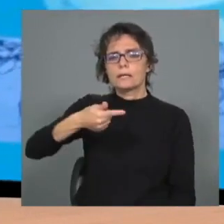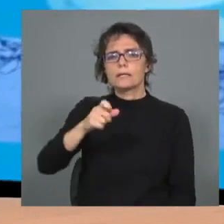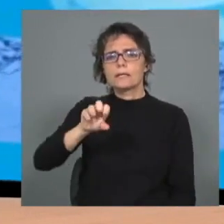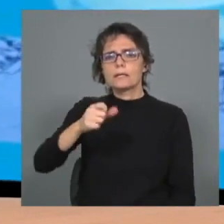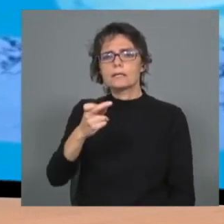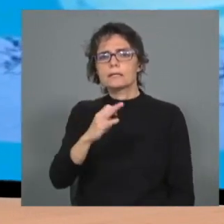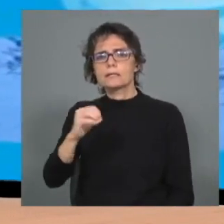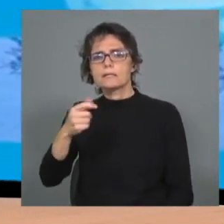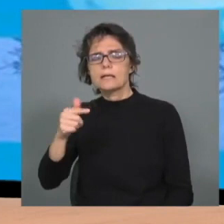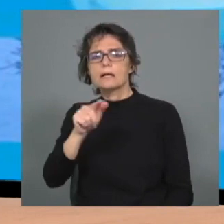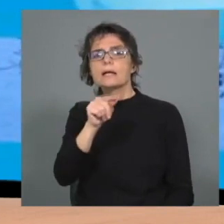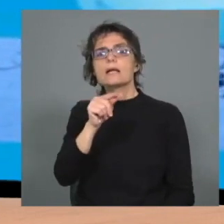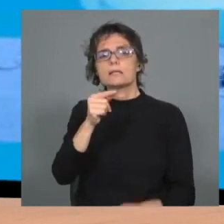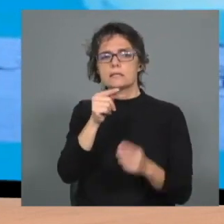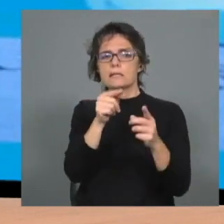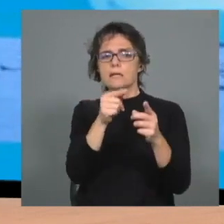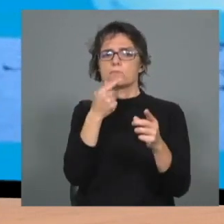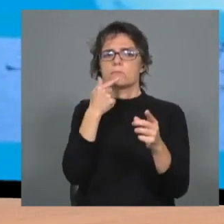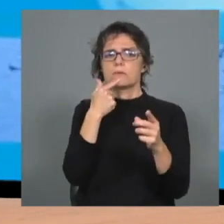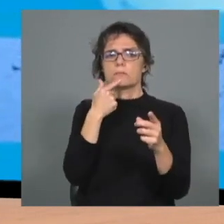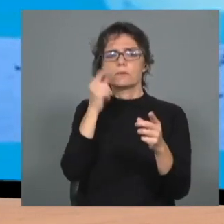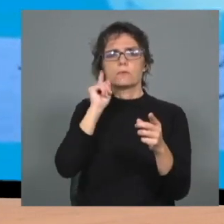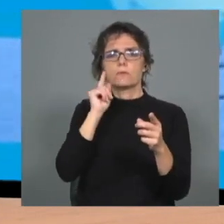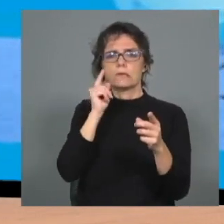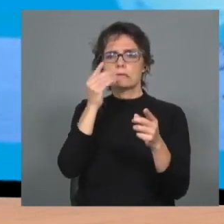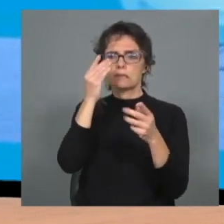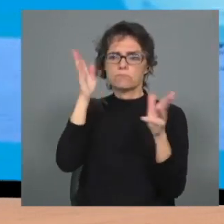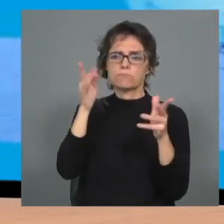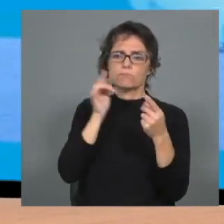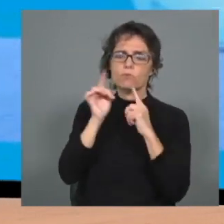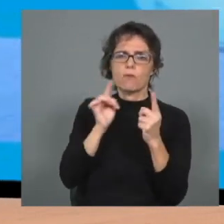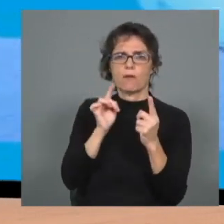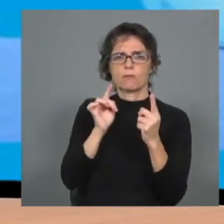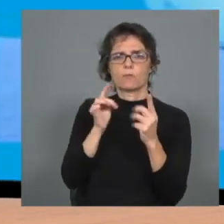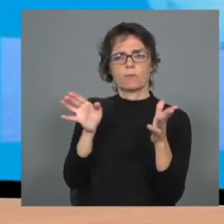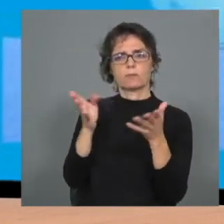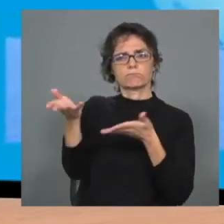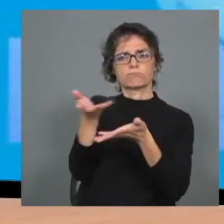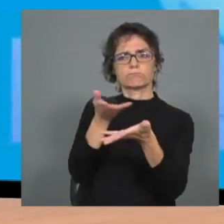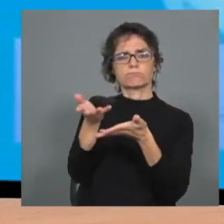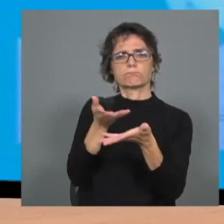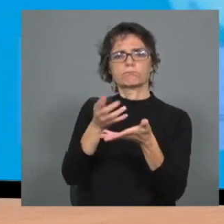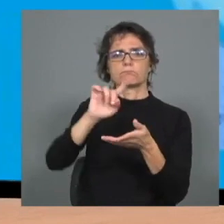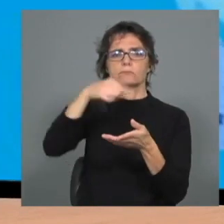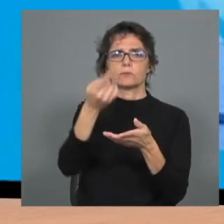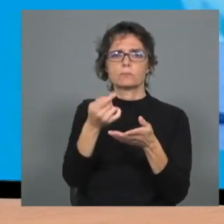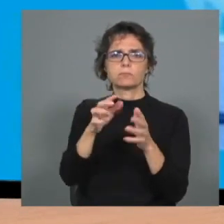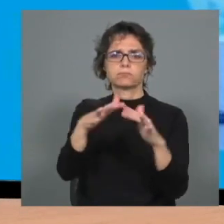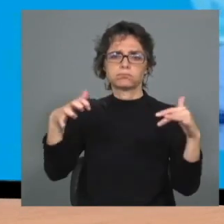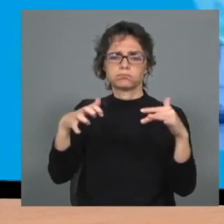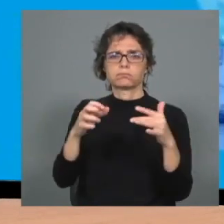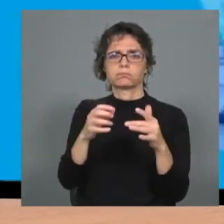nesse sentido de a abertura ao diálogo, que é o Padre Helder Câmara, na ocasião, né? O Helder Câmara, depois Dom Helder Câmara, junto com Dom Paulo Arnes e